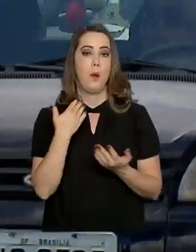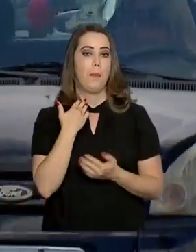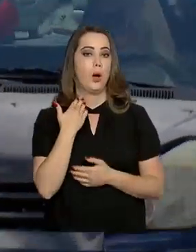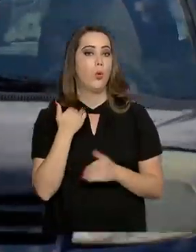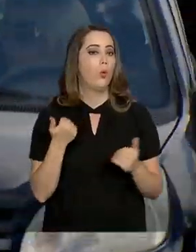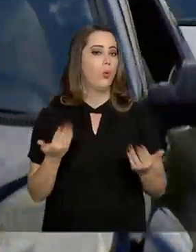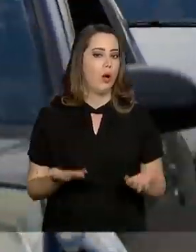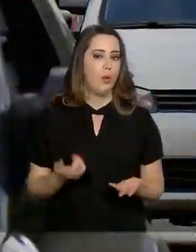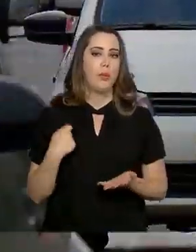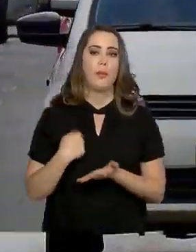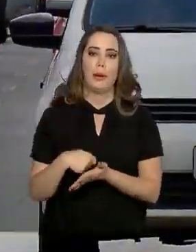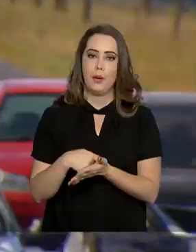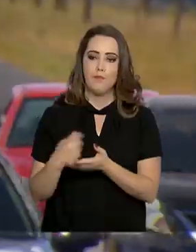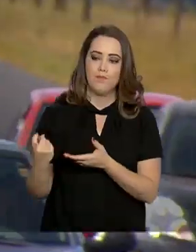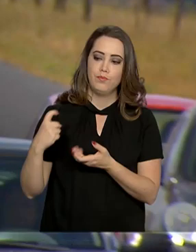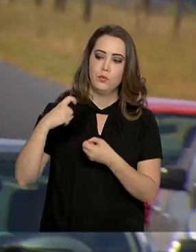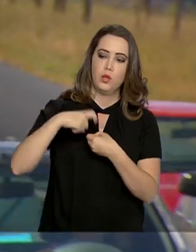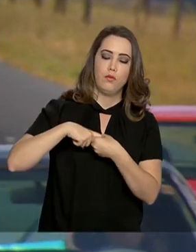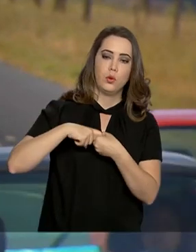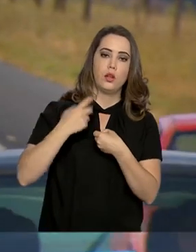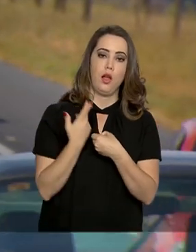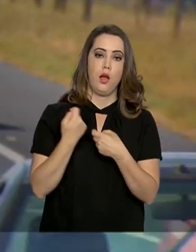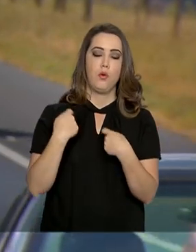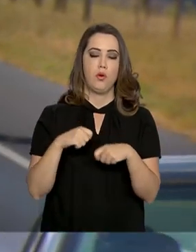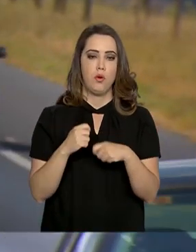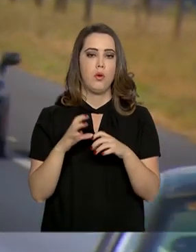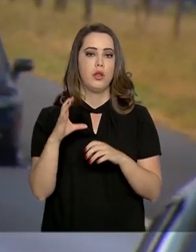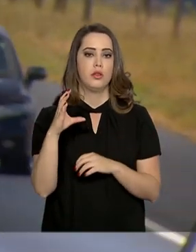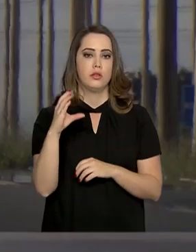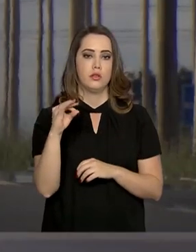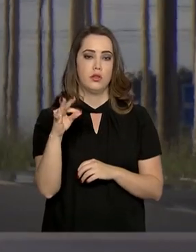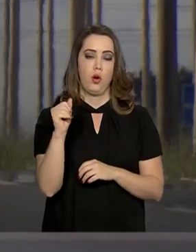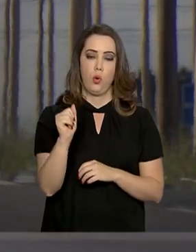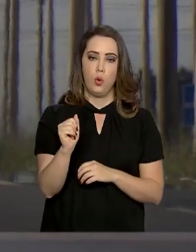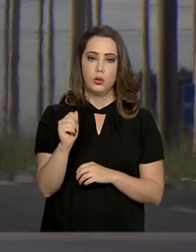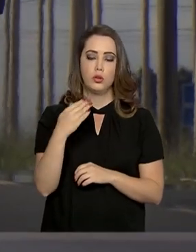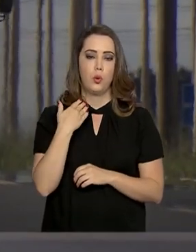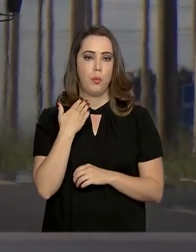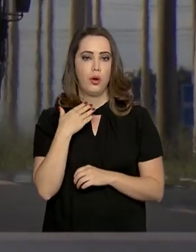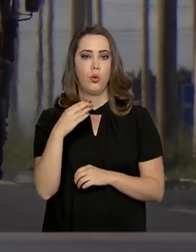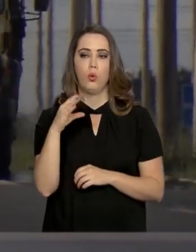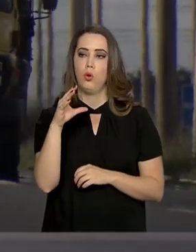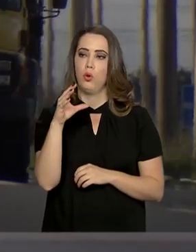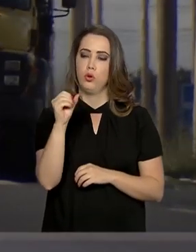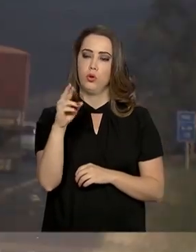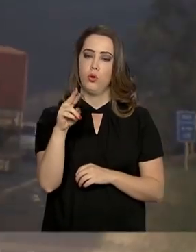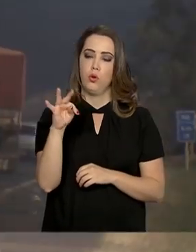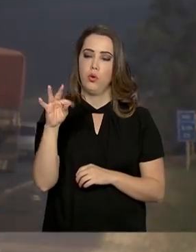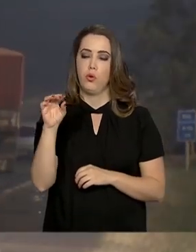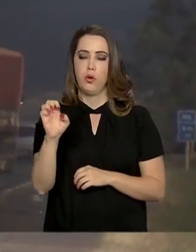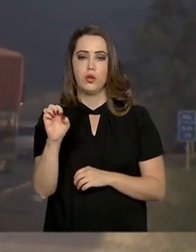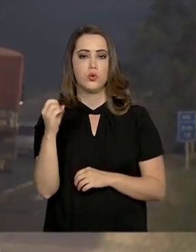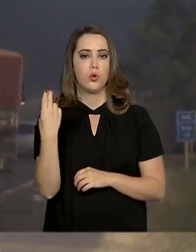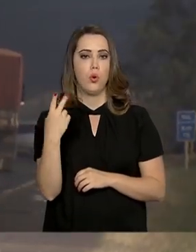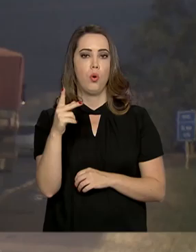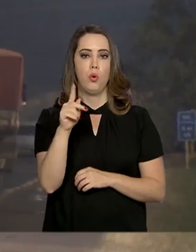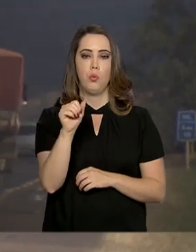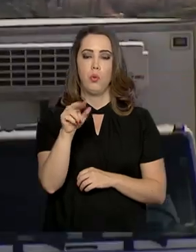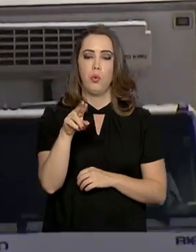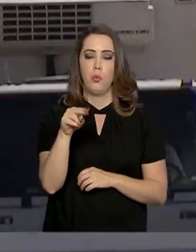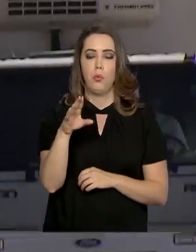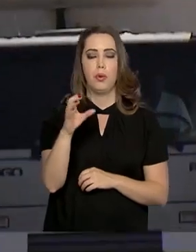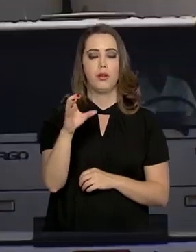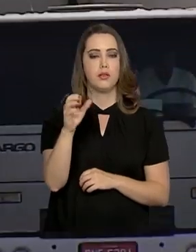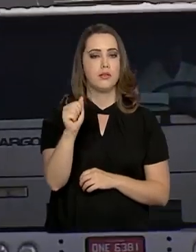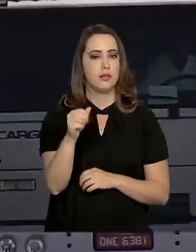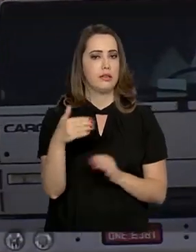O dinheiro excedente deve ser estornado na conta corrente ou na conta poupança do proprietário do veículo, no prazo de até dois dias úteis.